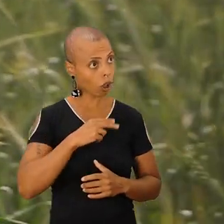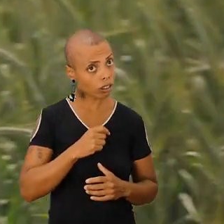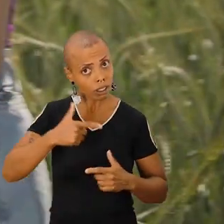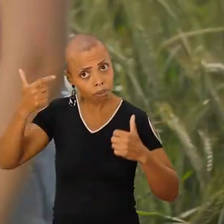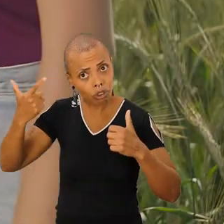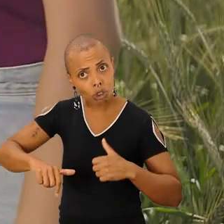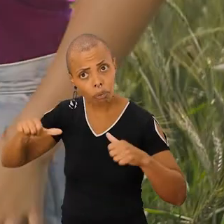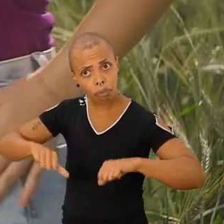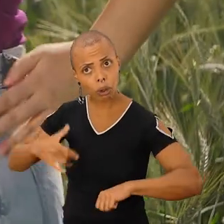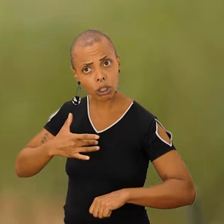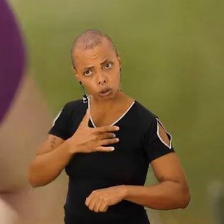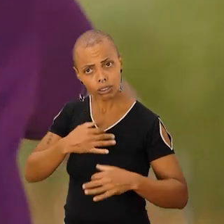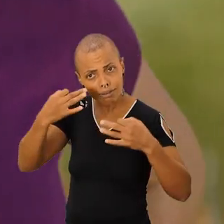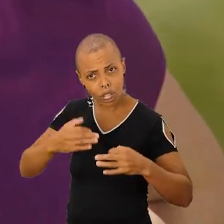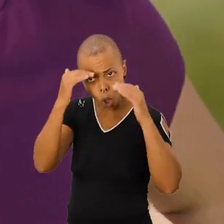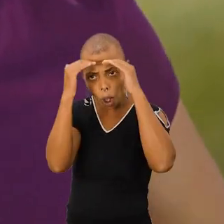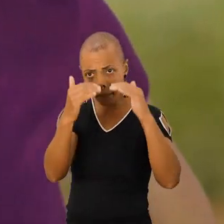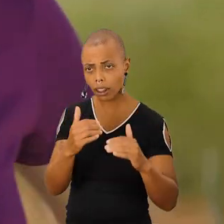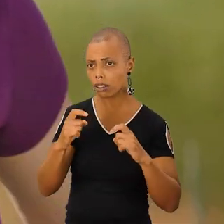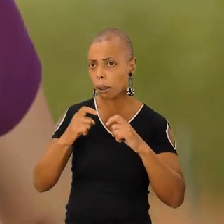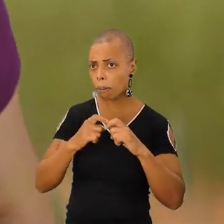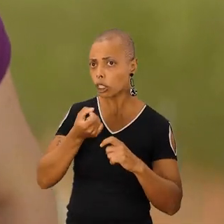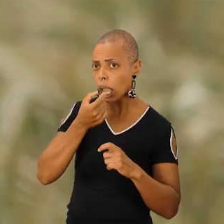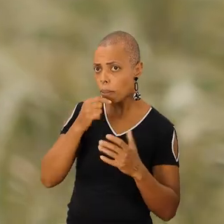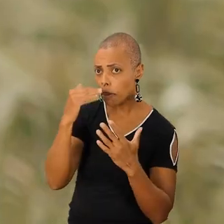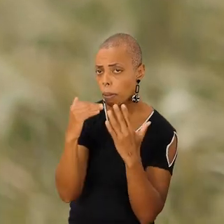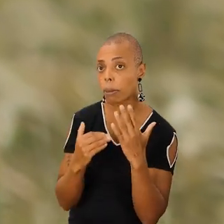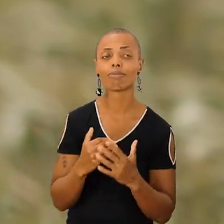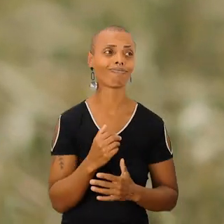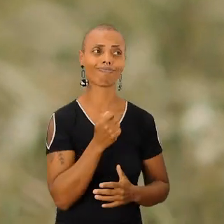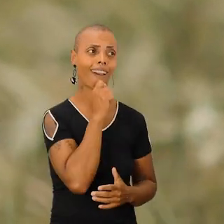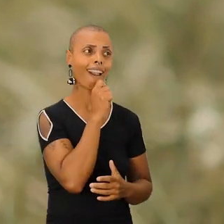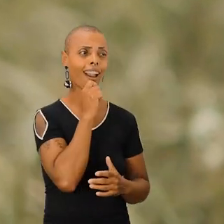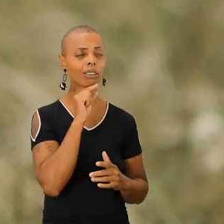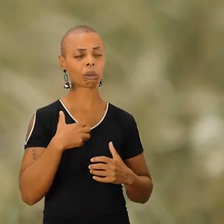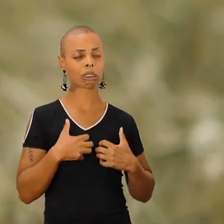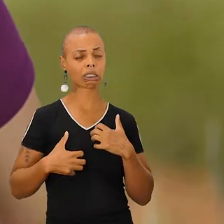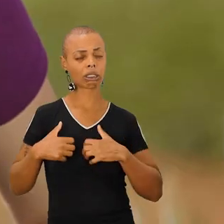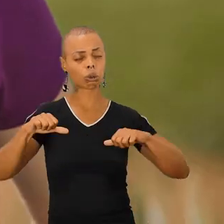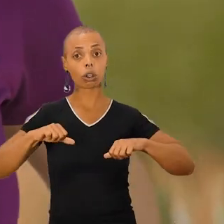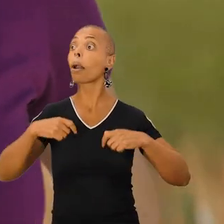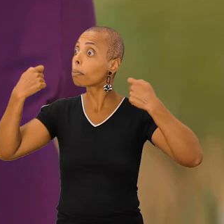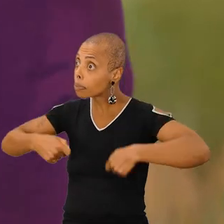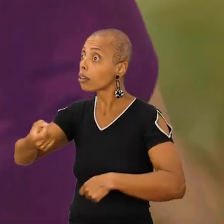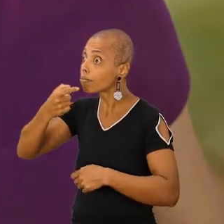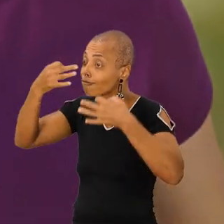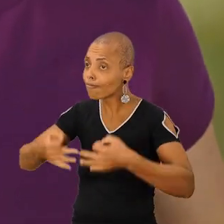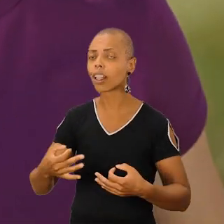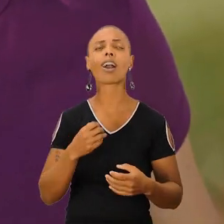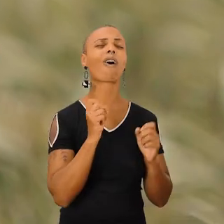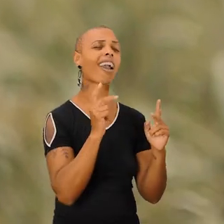Primo, você piorou? Você tá tomando direito os remédios que o médico receitou? Ainda não, prima. Eu tô meio ruim. Então você tem que tomar,